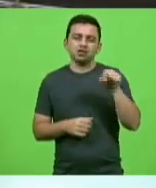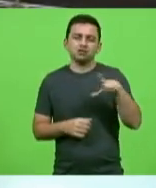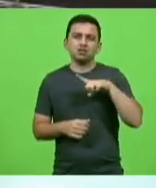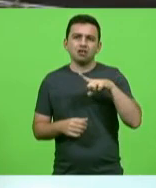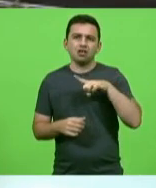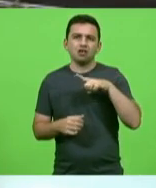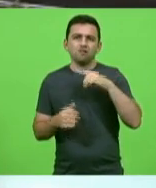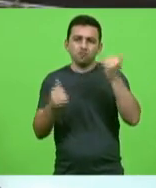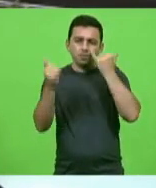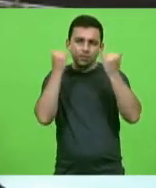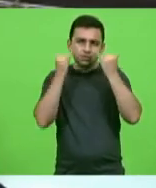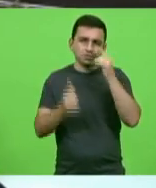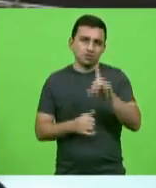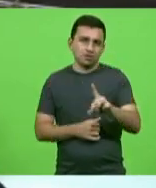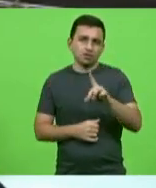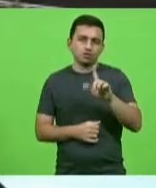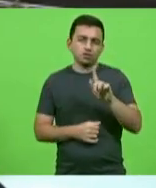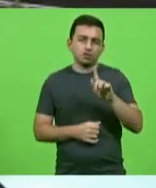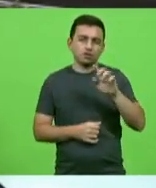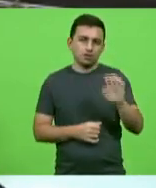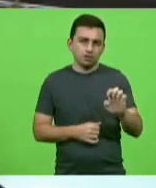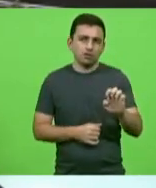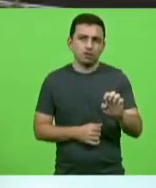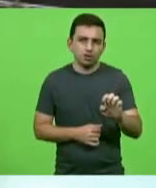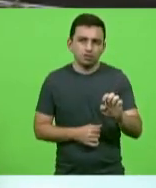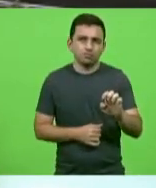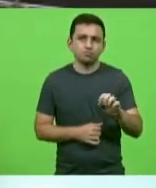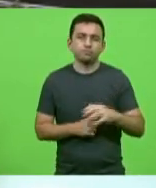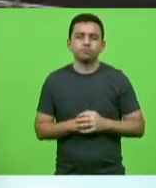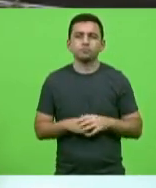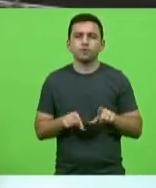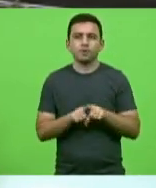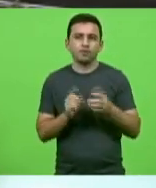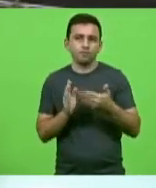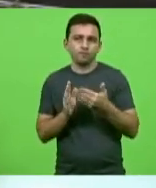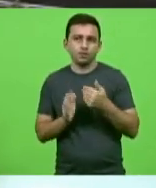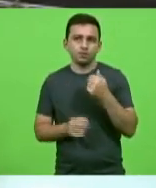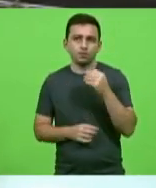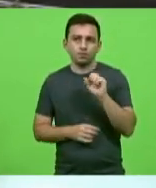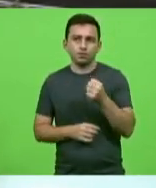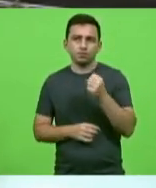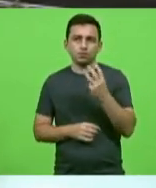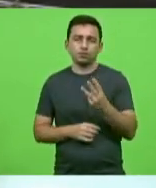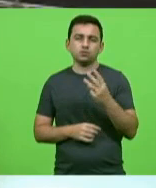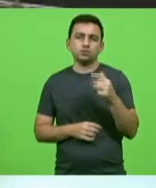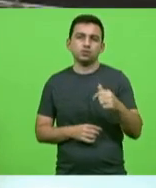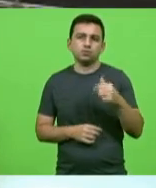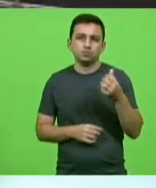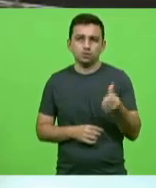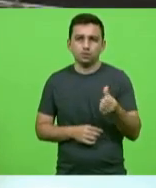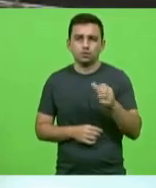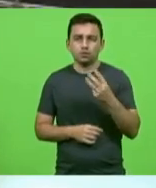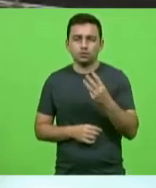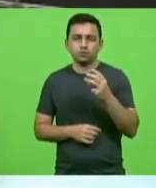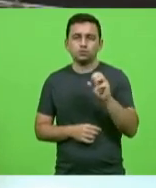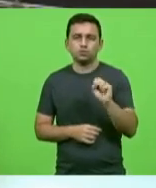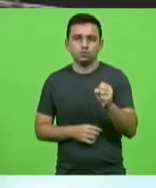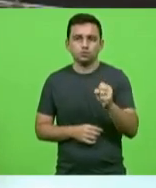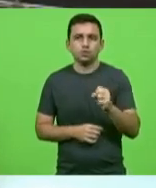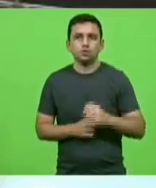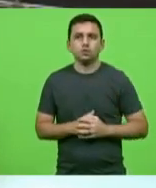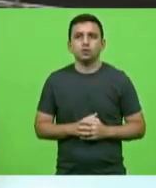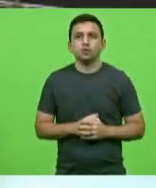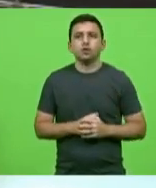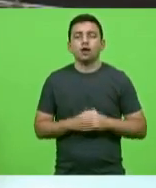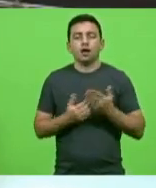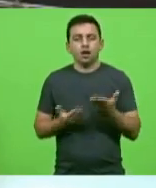informação número de g0584 2020 as folhas 83 7683 78 tem-se a seguinte